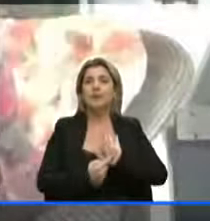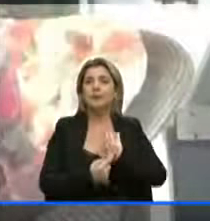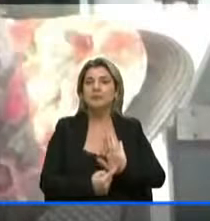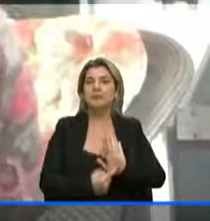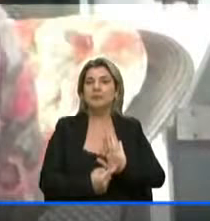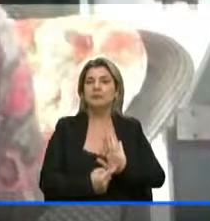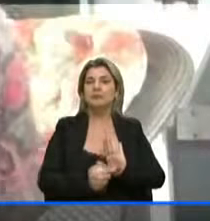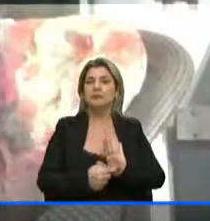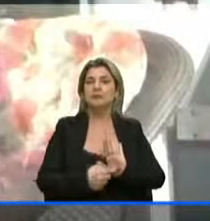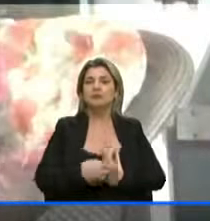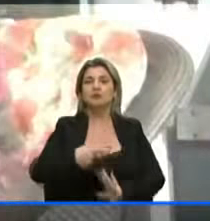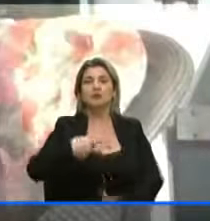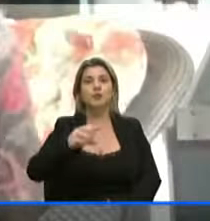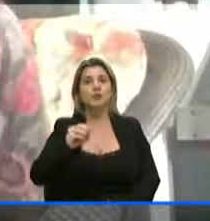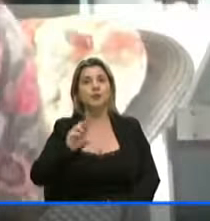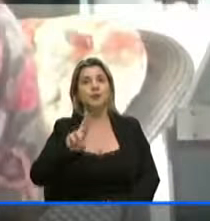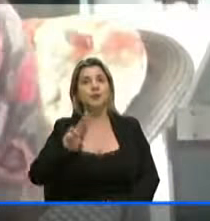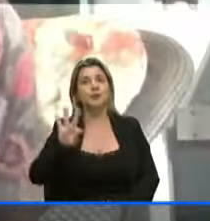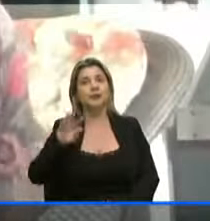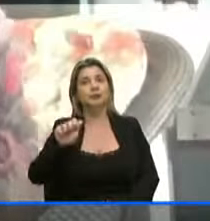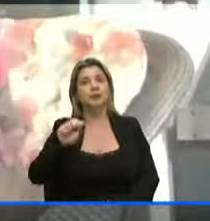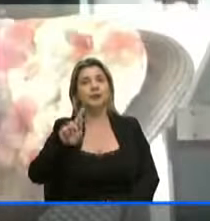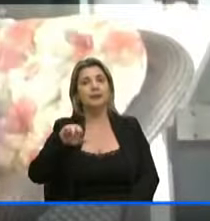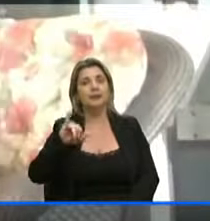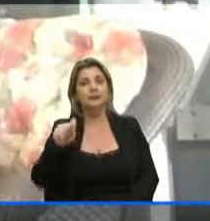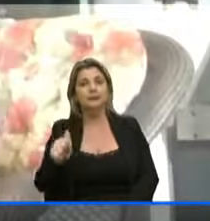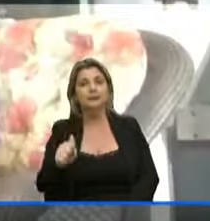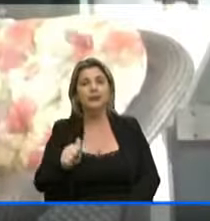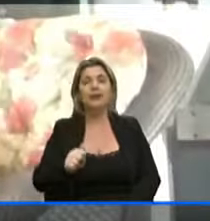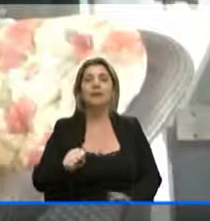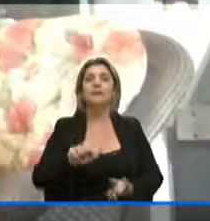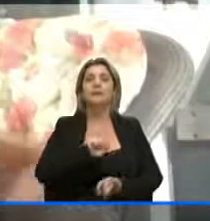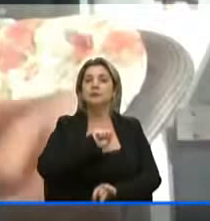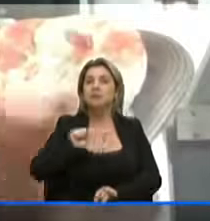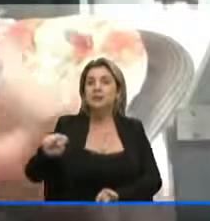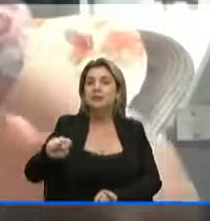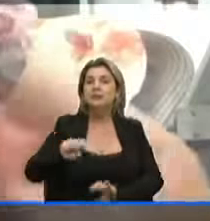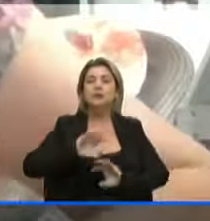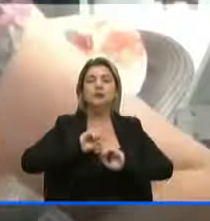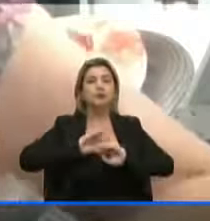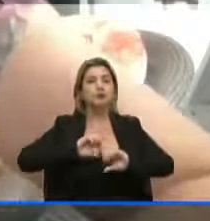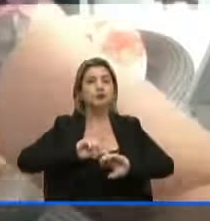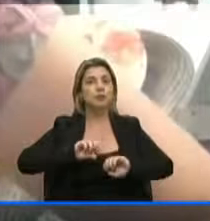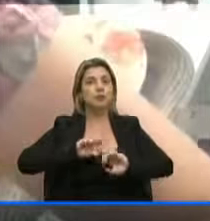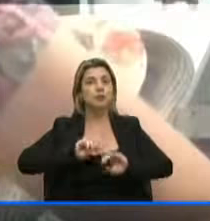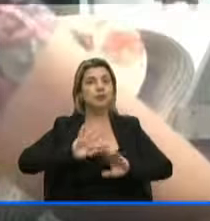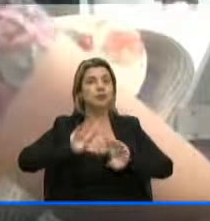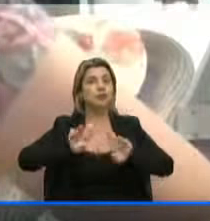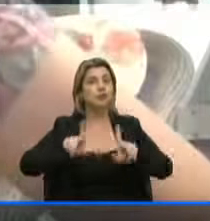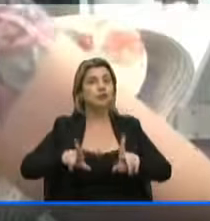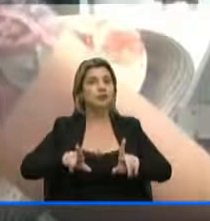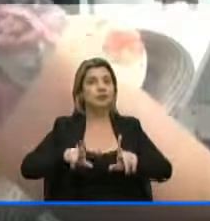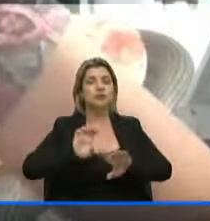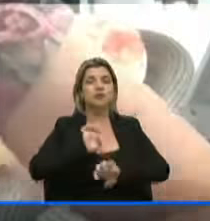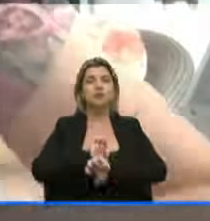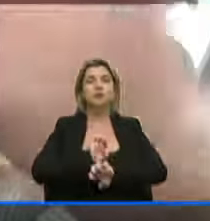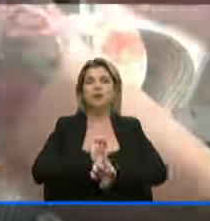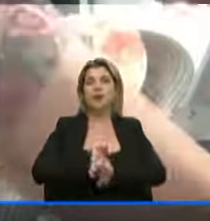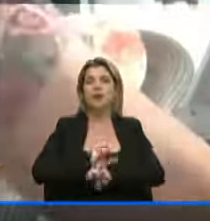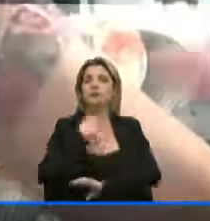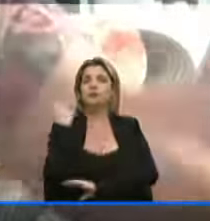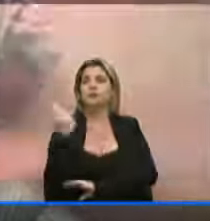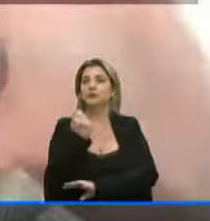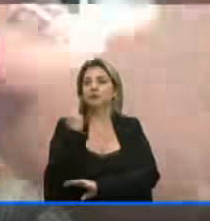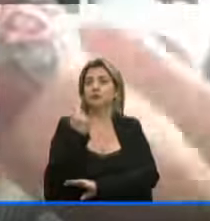parte do secretário municipal de educação, que, diferente do estado do Rio Grande do Sul, estabeleceu